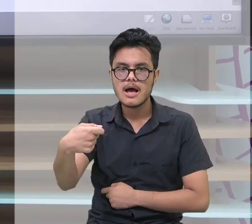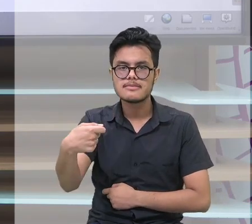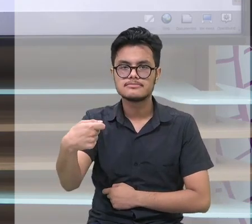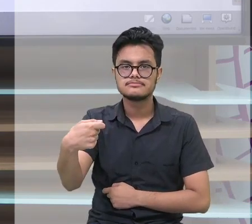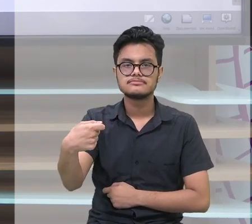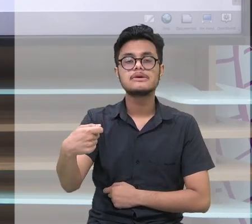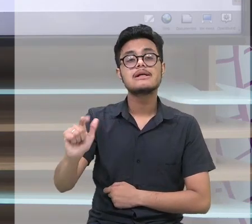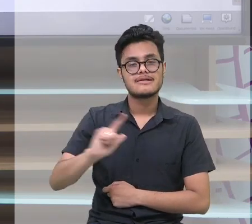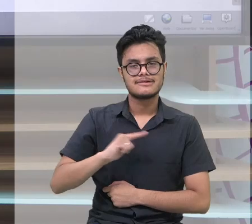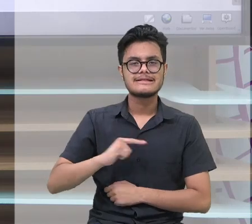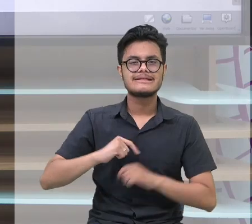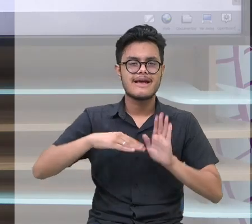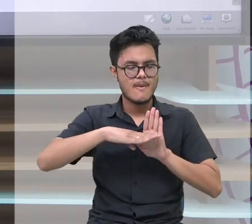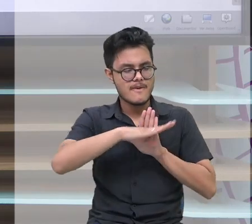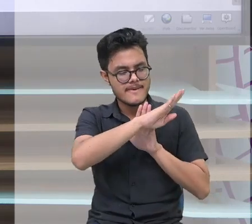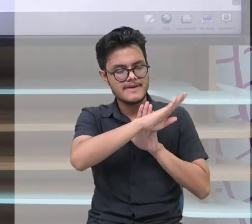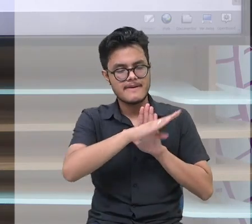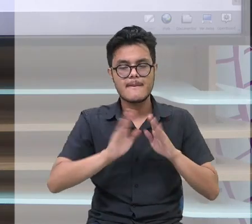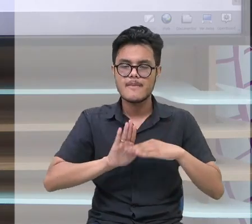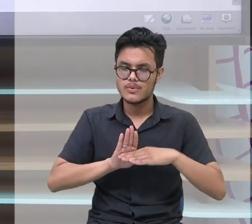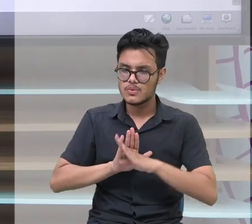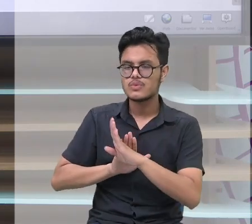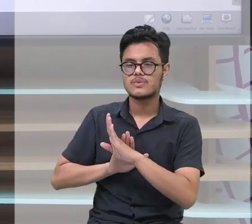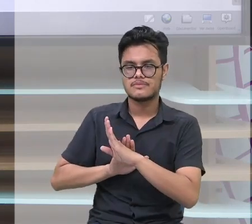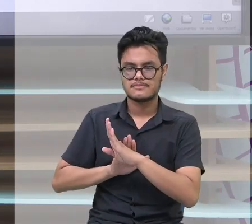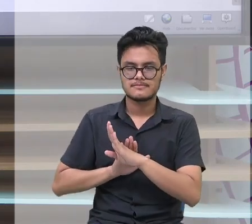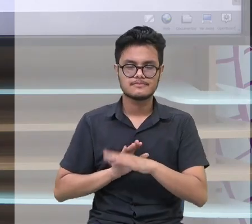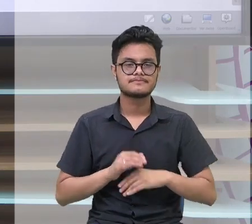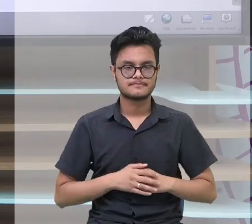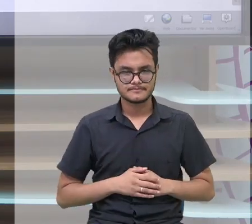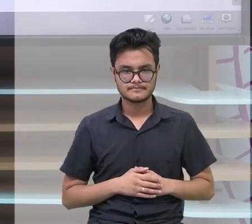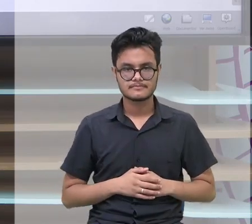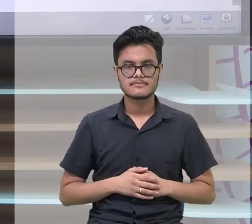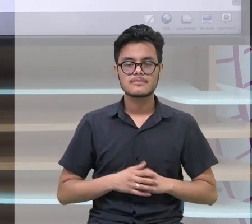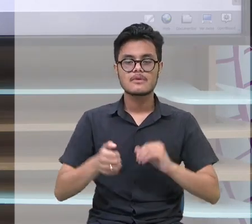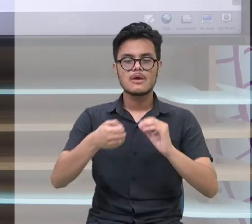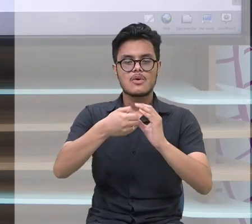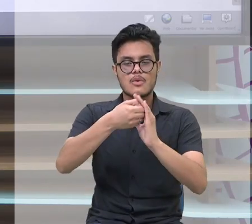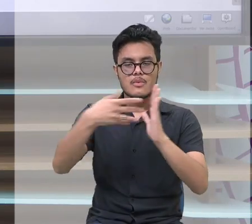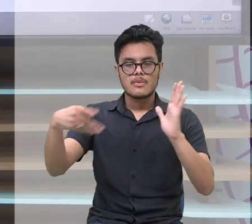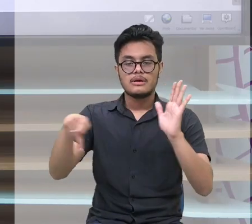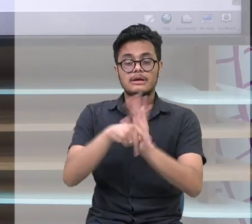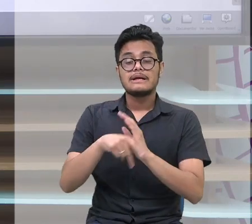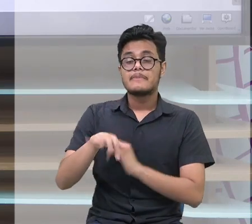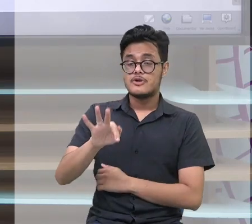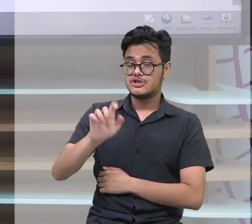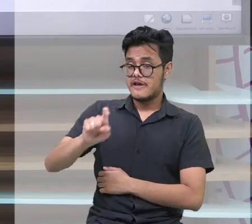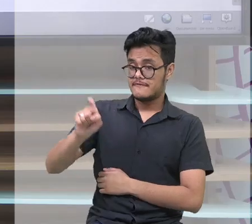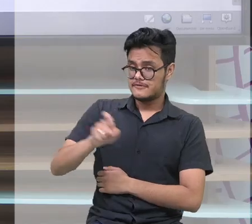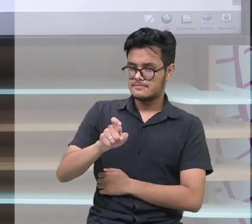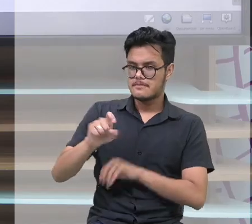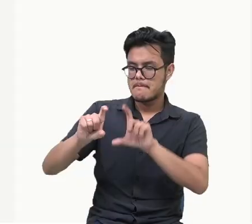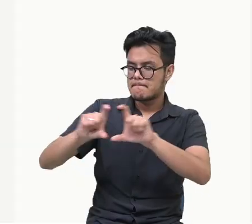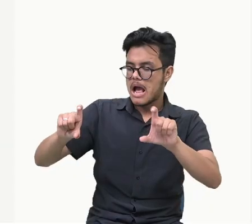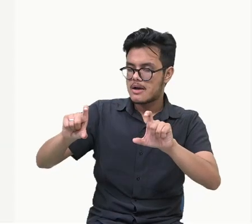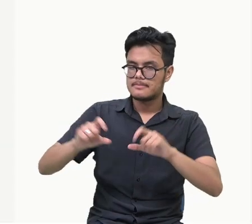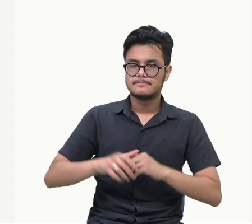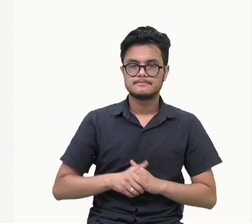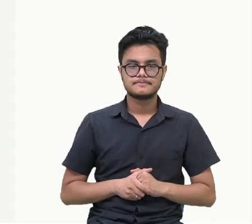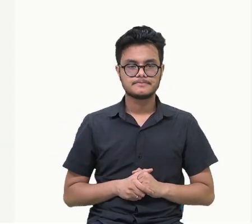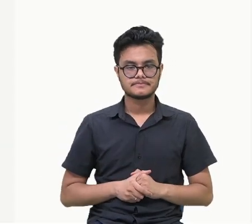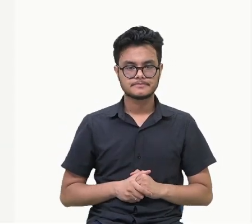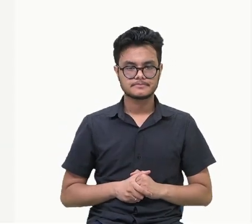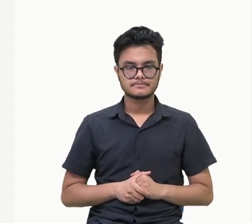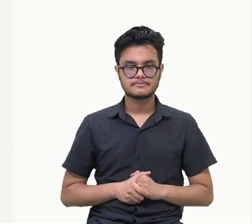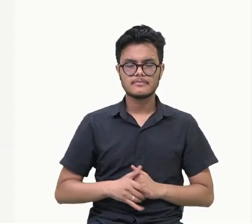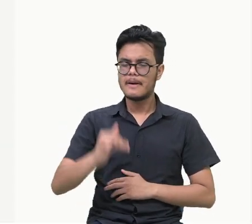Nós teremos um gráfico com essas características que a gente colocou ali, tá bom? Vamos seguindo. Vamos